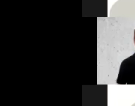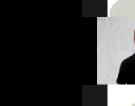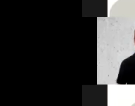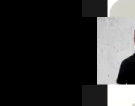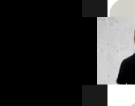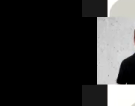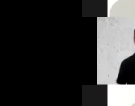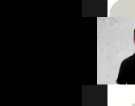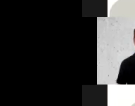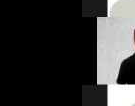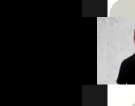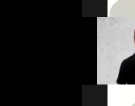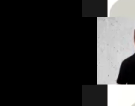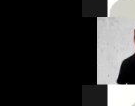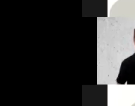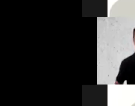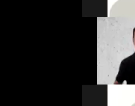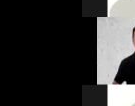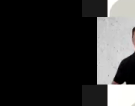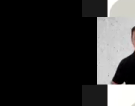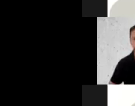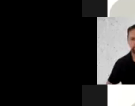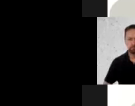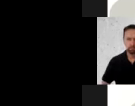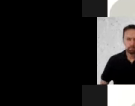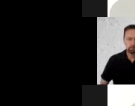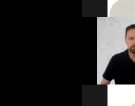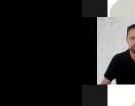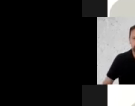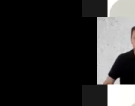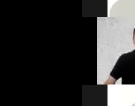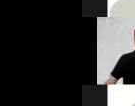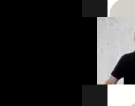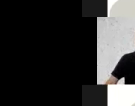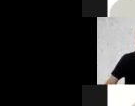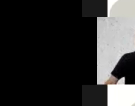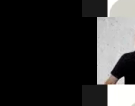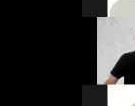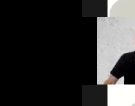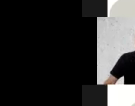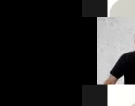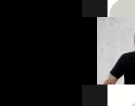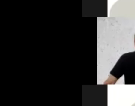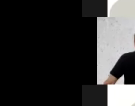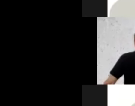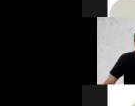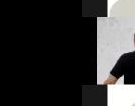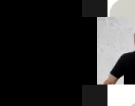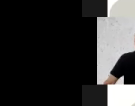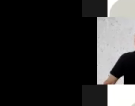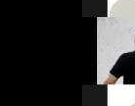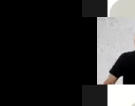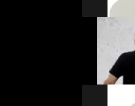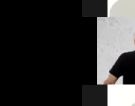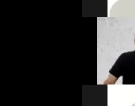basicamente, não existe nenhuma correlação entre a característica das firmas e esse potencial de essa jurisdição, uma vez controlado pela